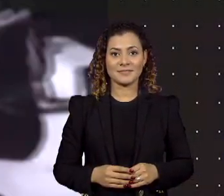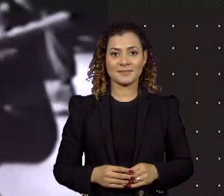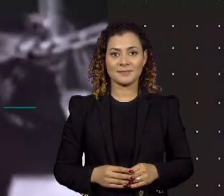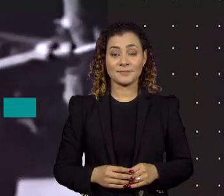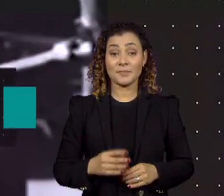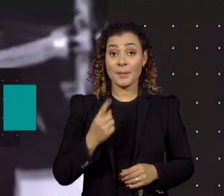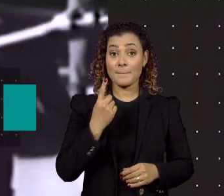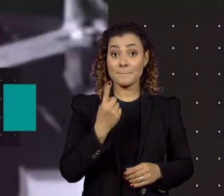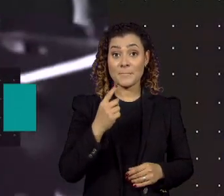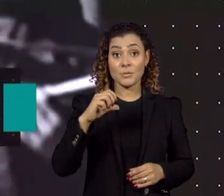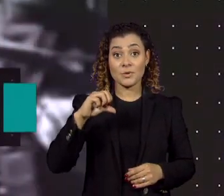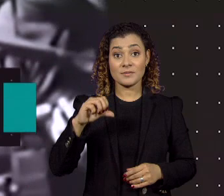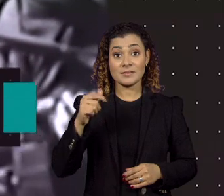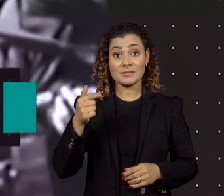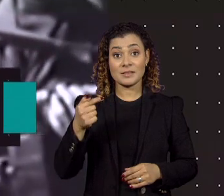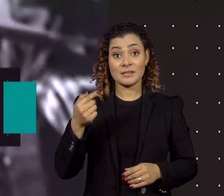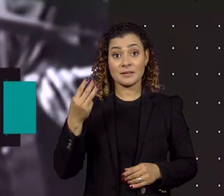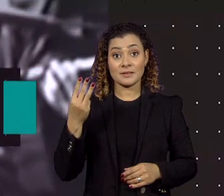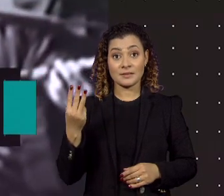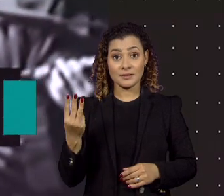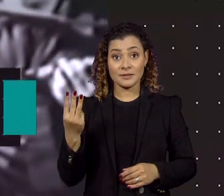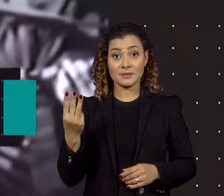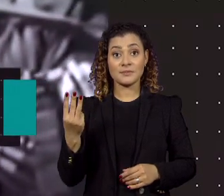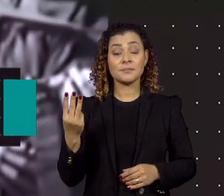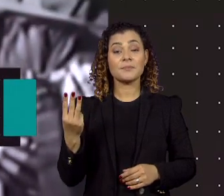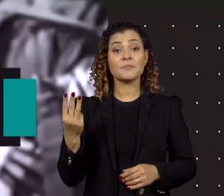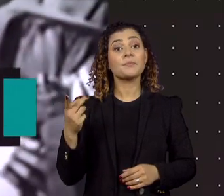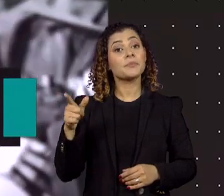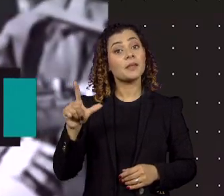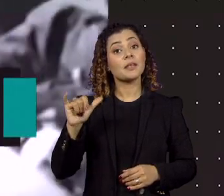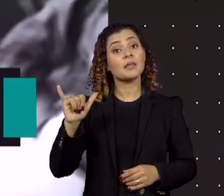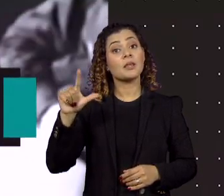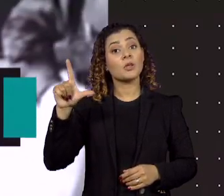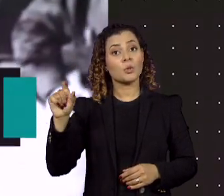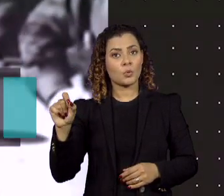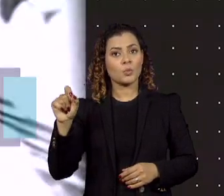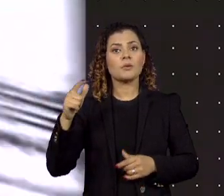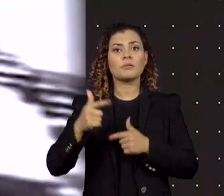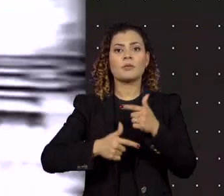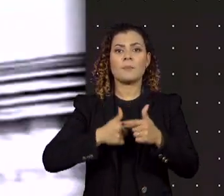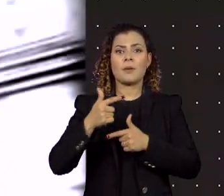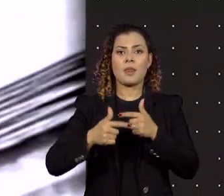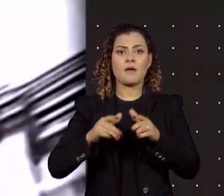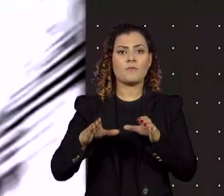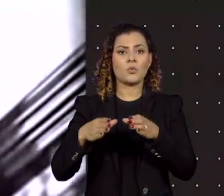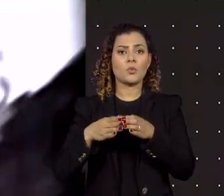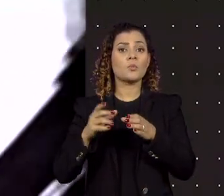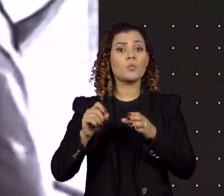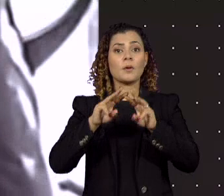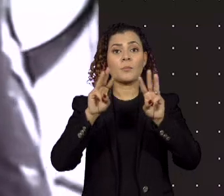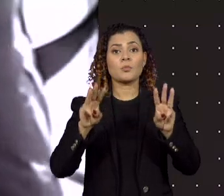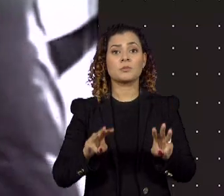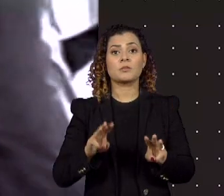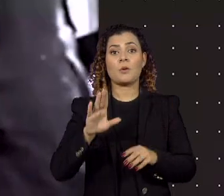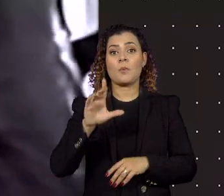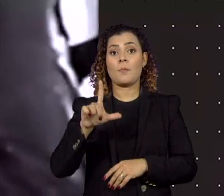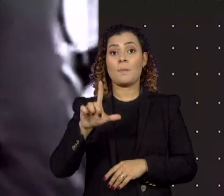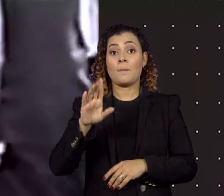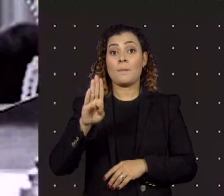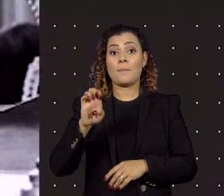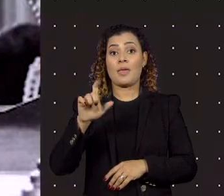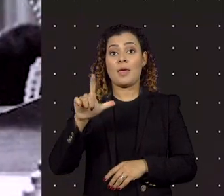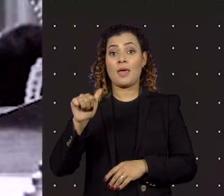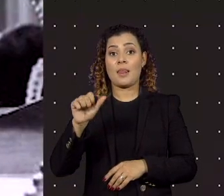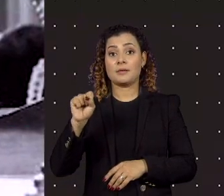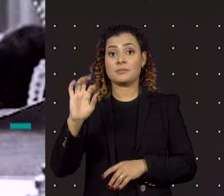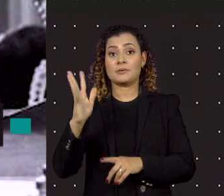Em 1973, Ilo fazia uma temporada de A História de um Barquinho no Museu de Belas Artes do Chile,